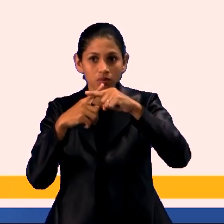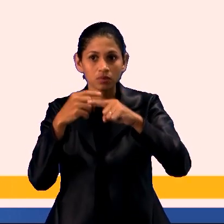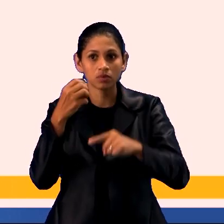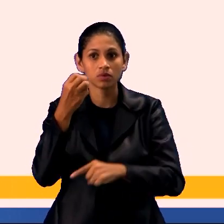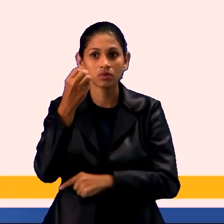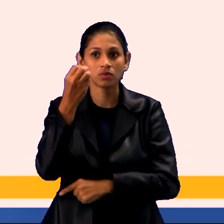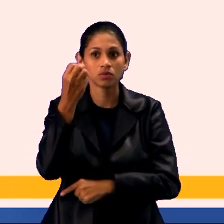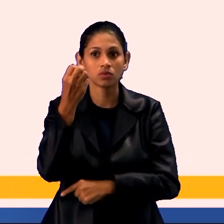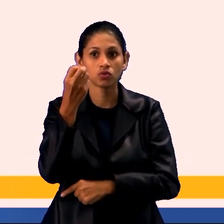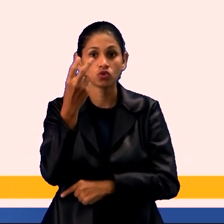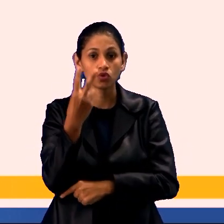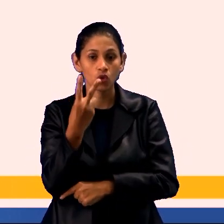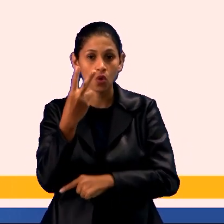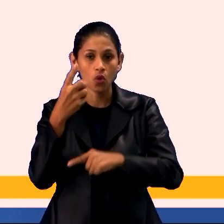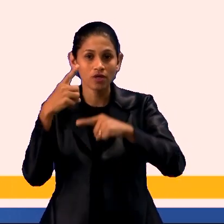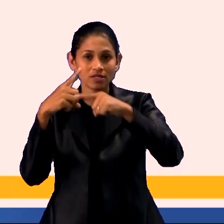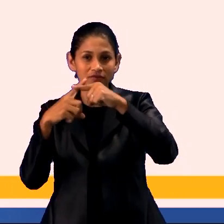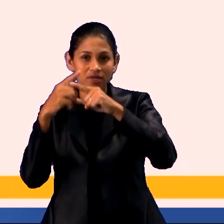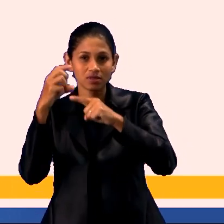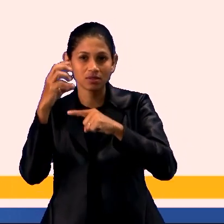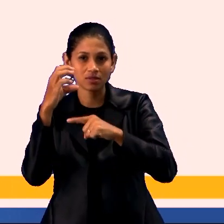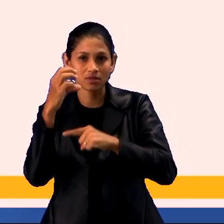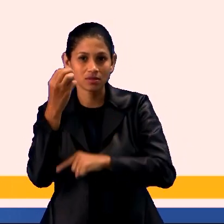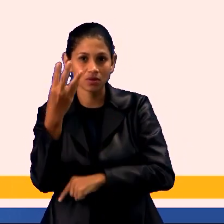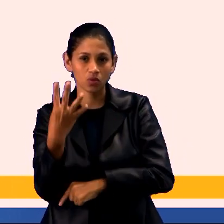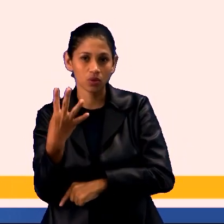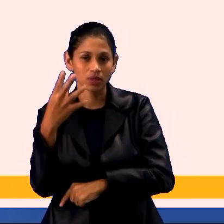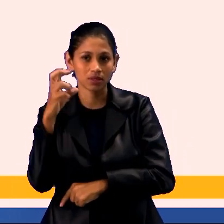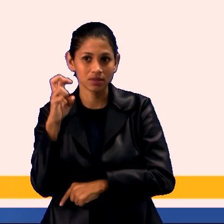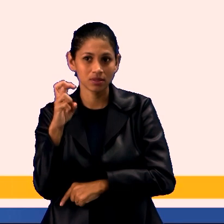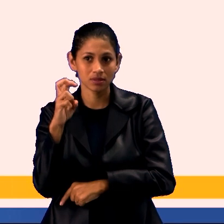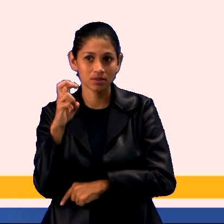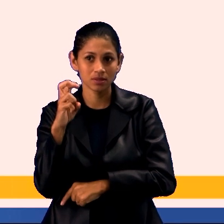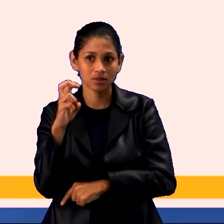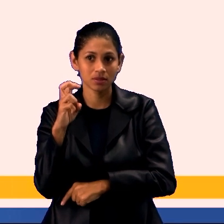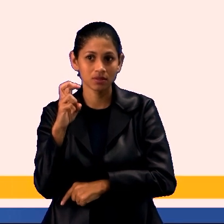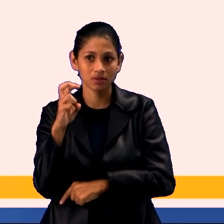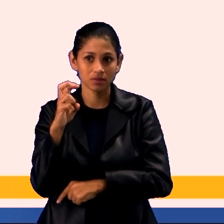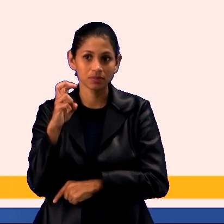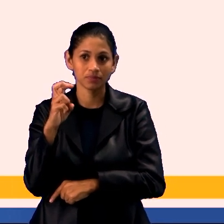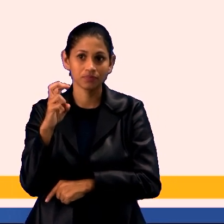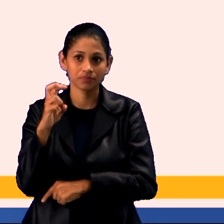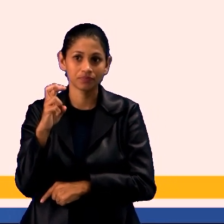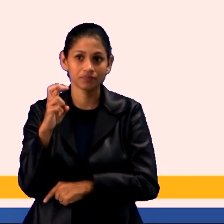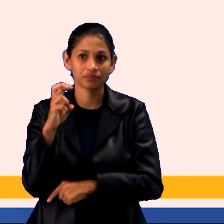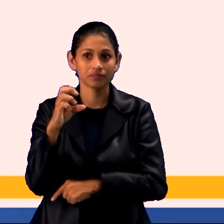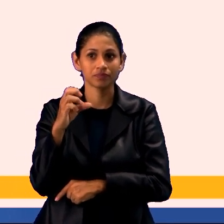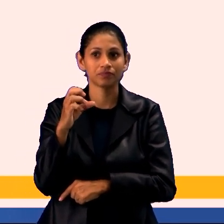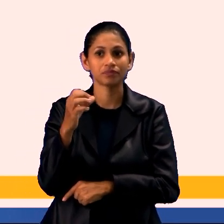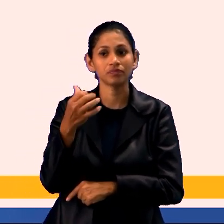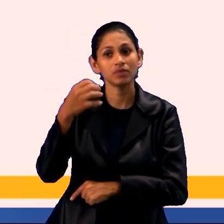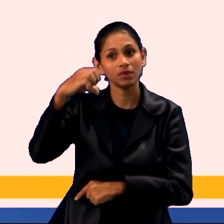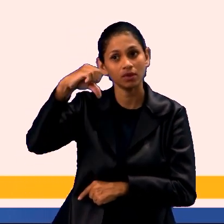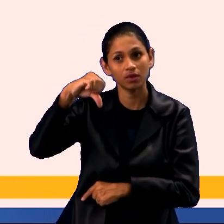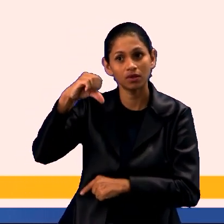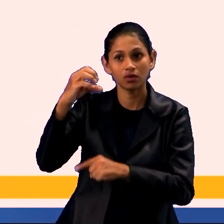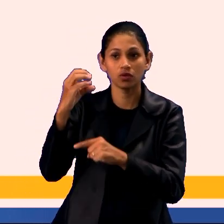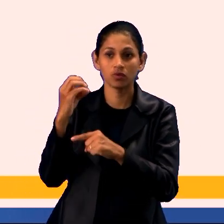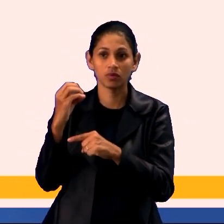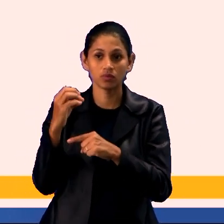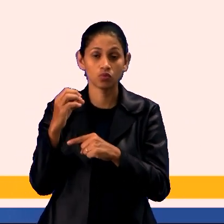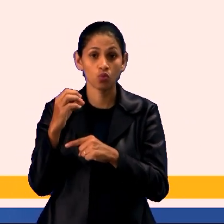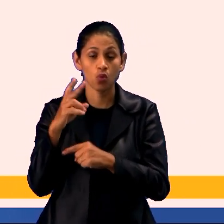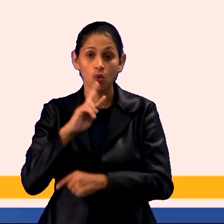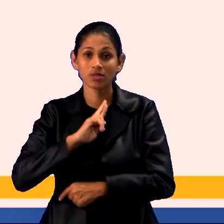vezes 45, 6 vezes 1, como está no seu vídeo aí. 2 vezes 45 é 90, 6 vezes 1